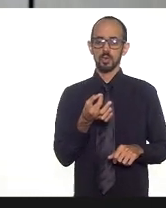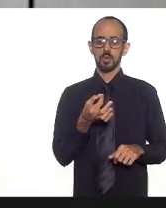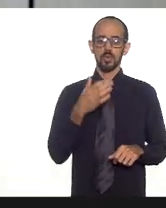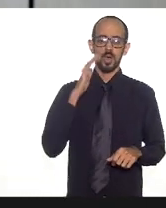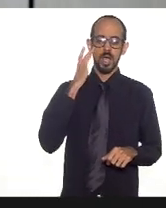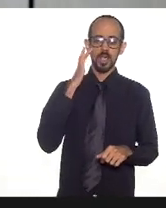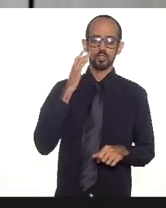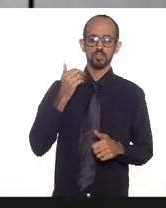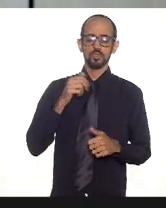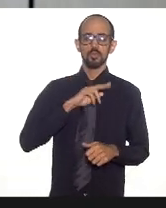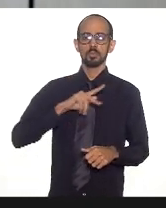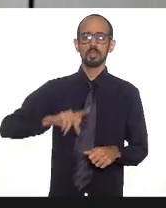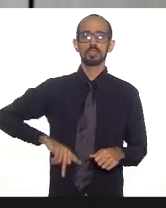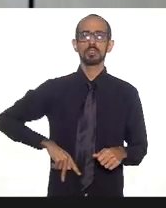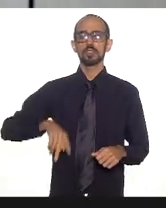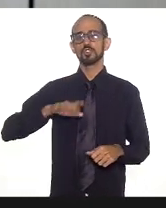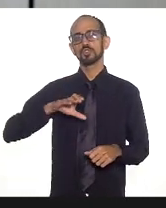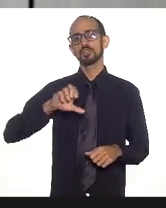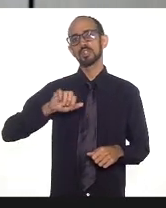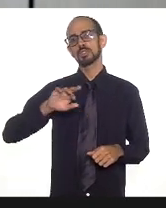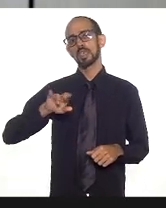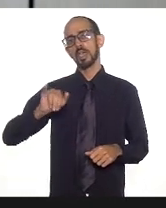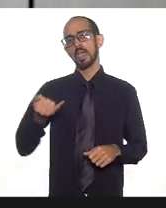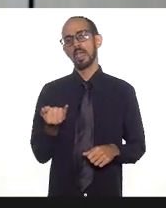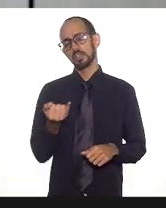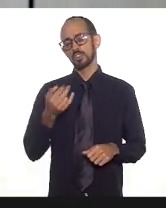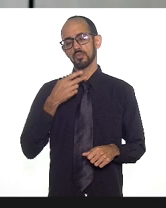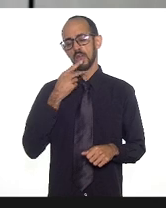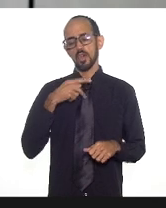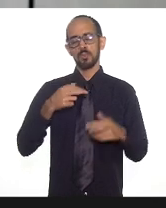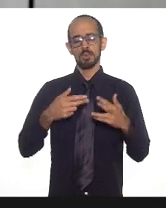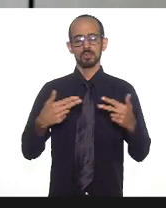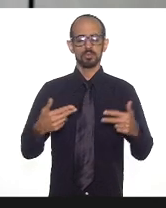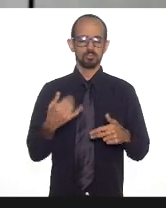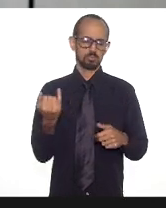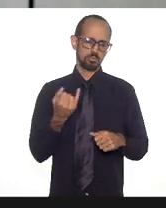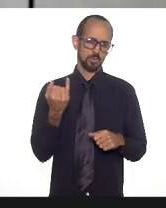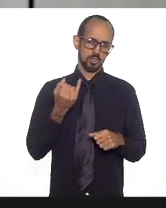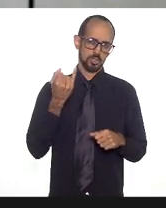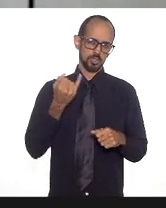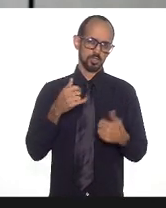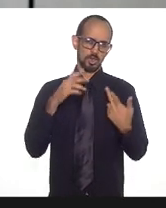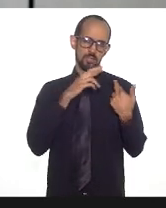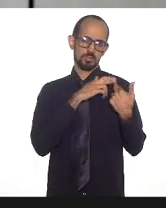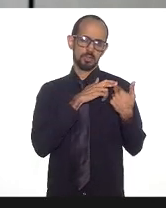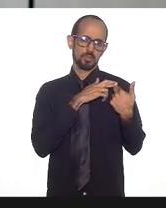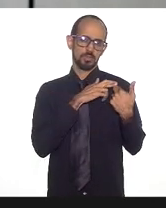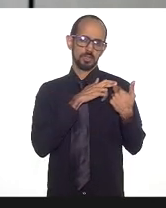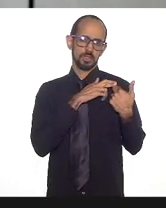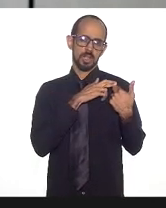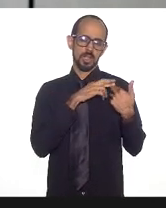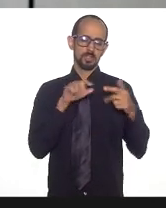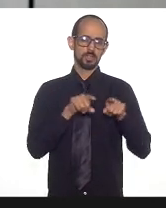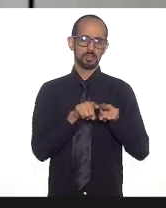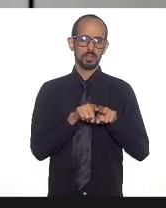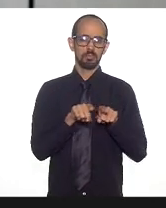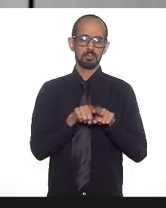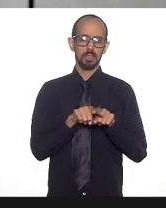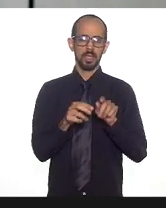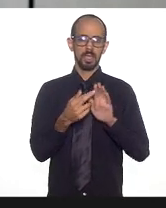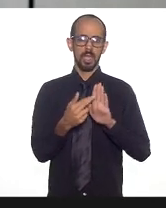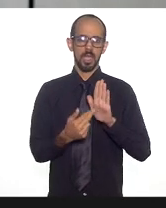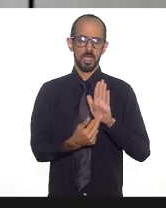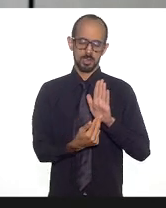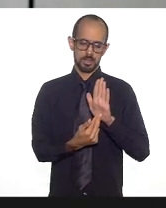falou aqui duas palavras que para nós são muito importantes em tudo isso, que é responsabilidade e critério. Nós